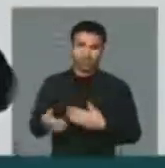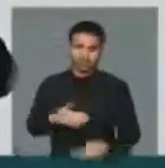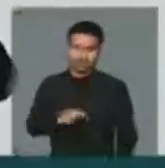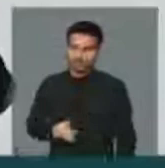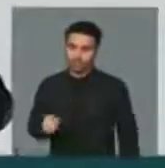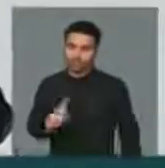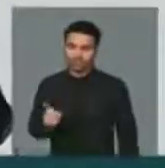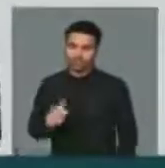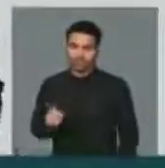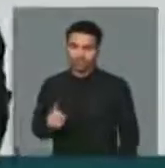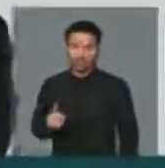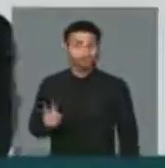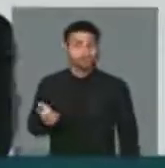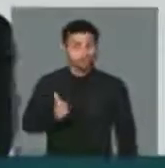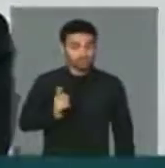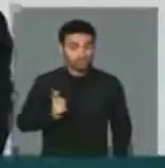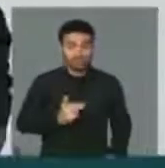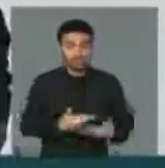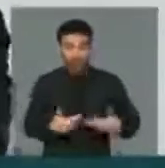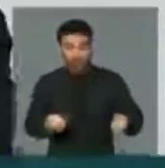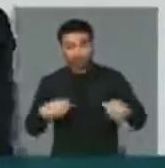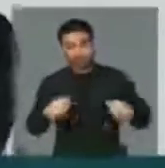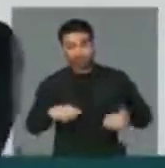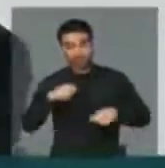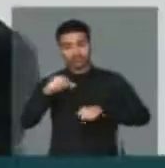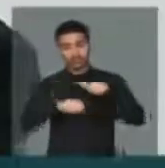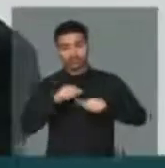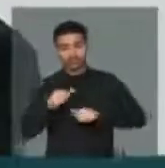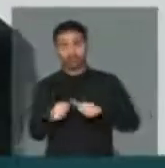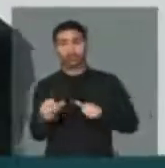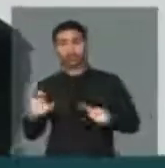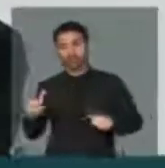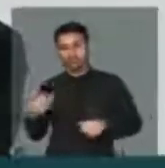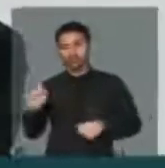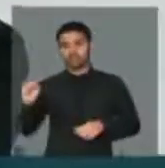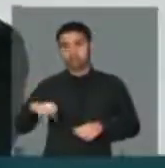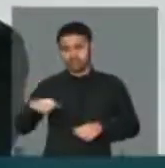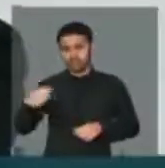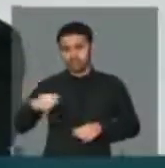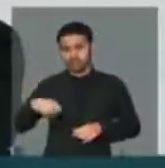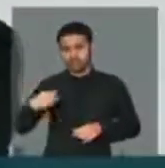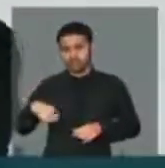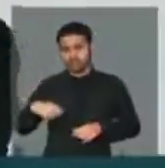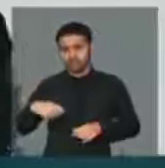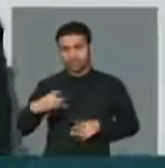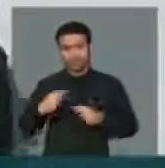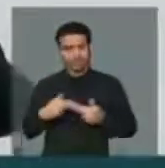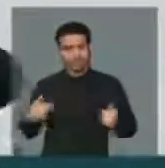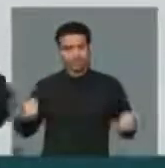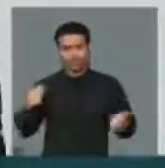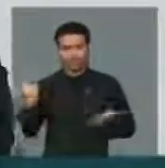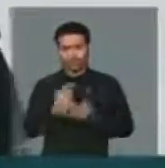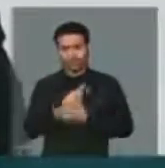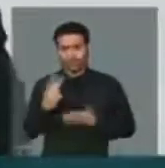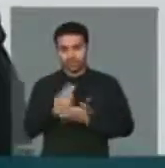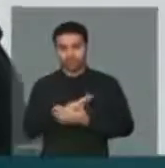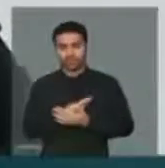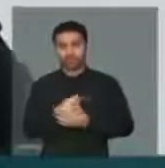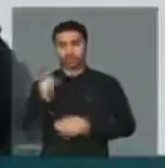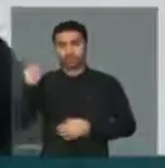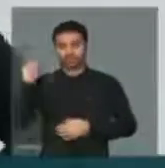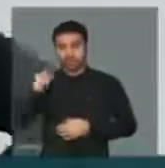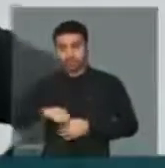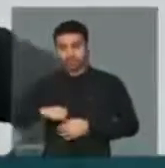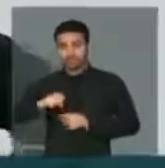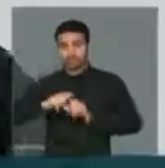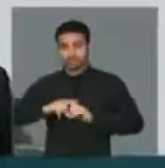Existem pontos a serem mudados? Claro que sim. Existem muitos pontos errados? Não tenho nenhuma dúvida.